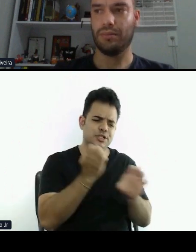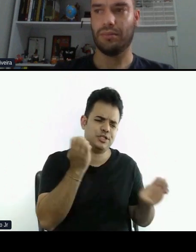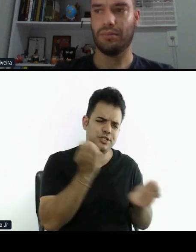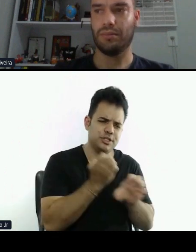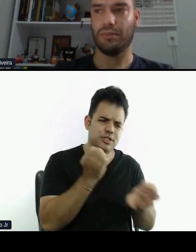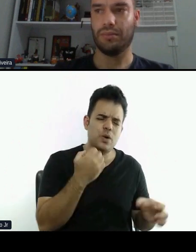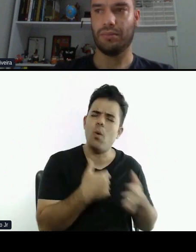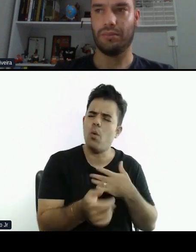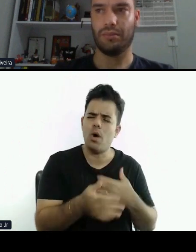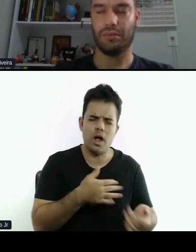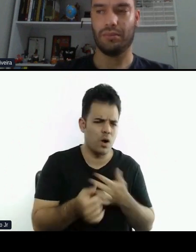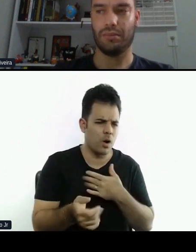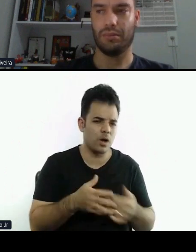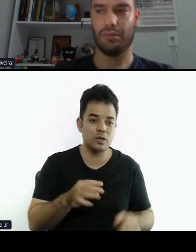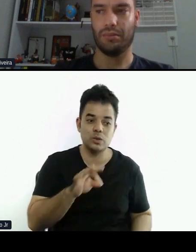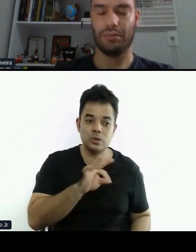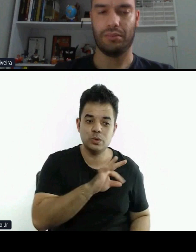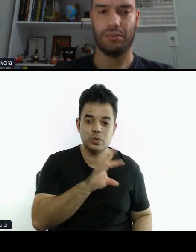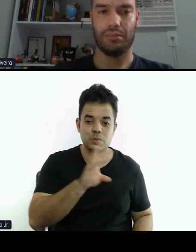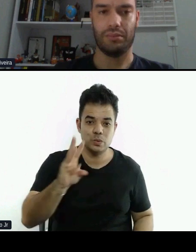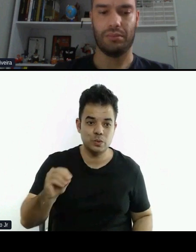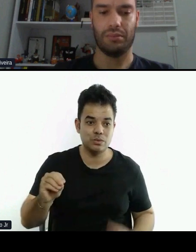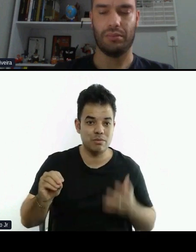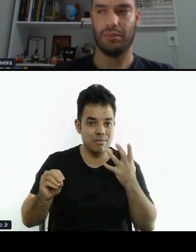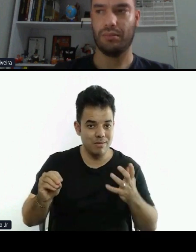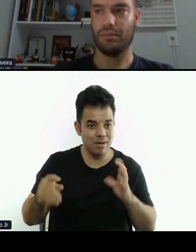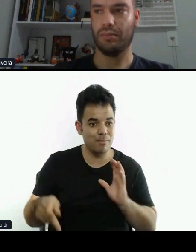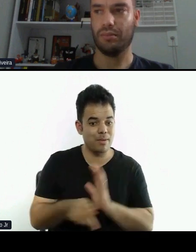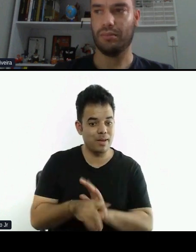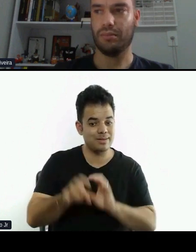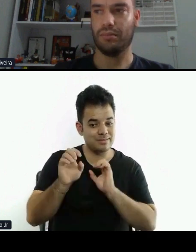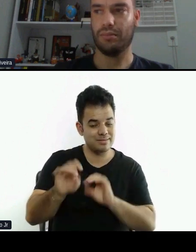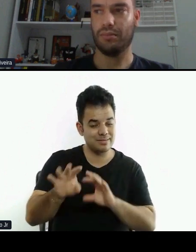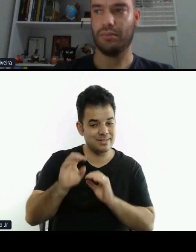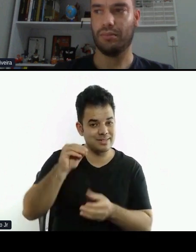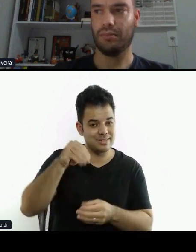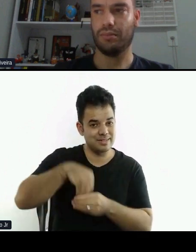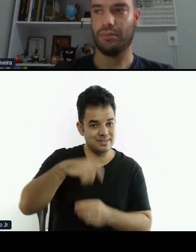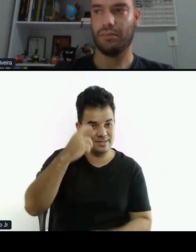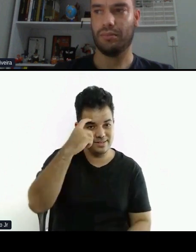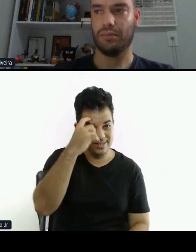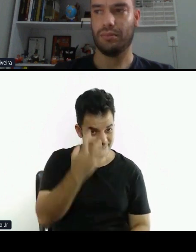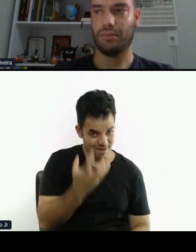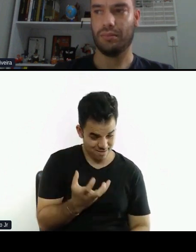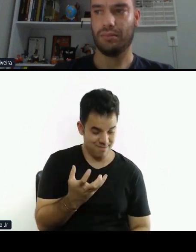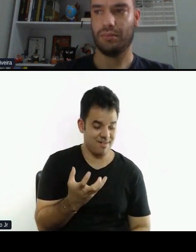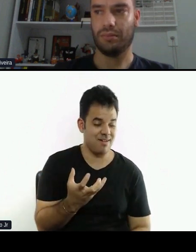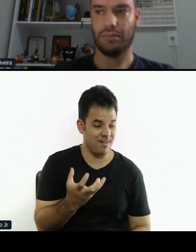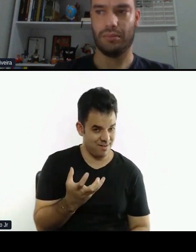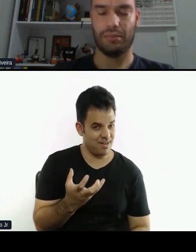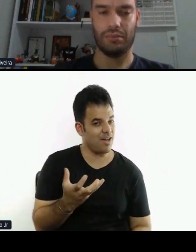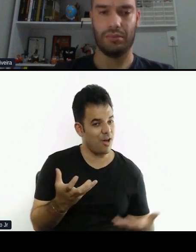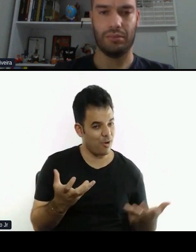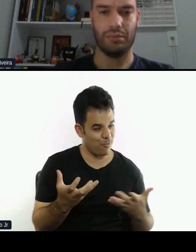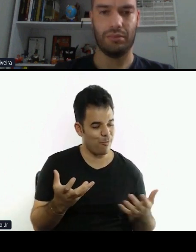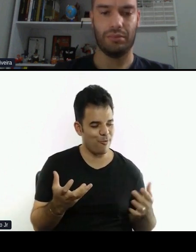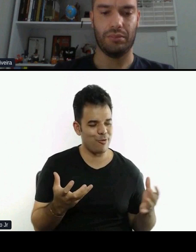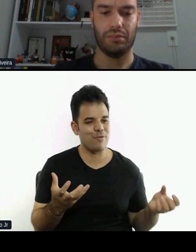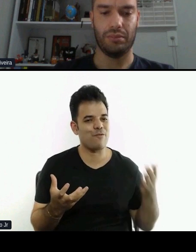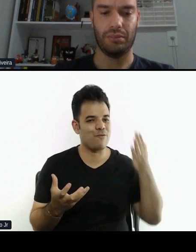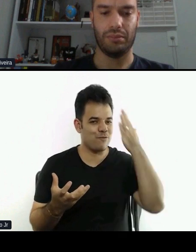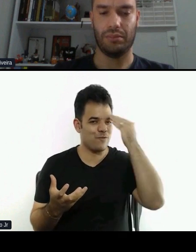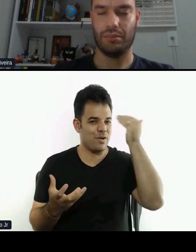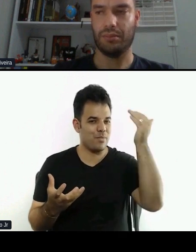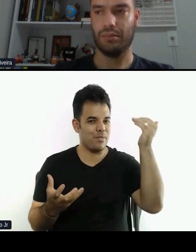como todas elas querem ter lá uma disciplina de IA, né? Porque tá na moda. Acho que uma disciplina